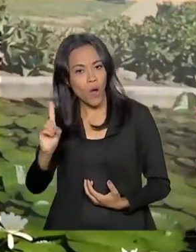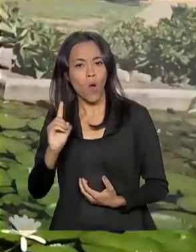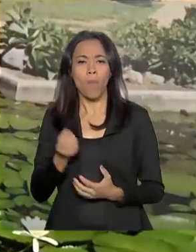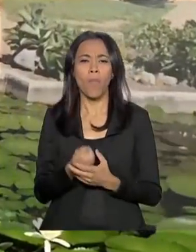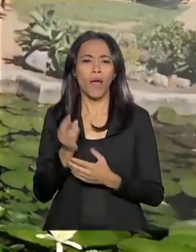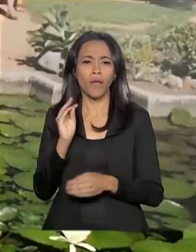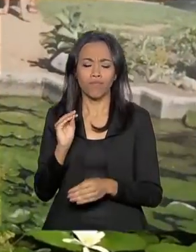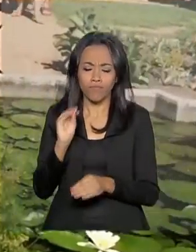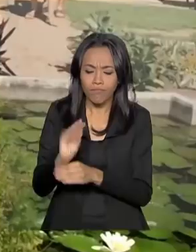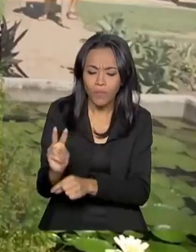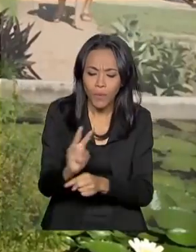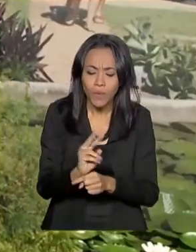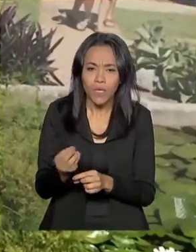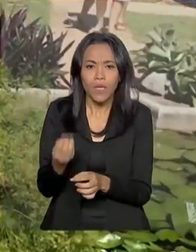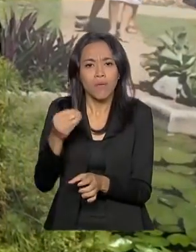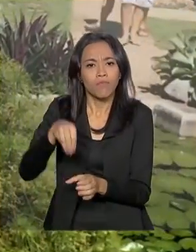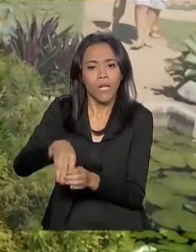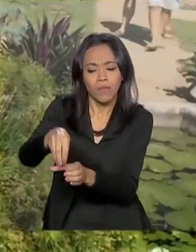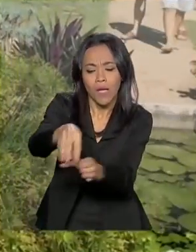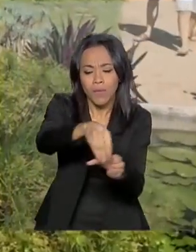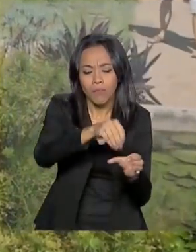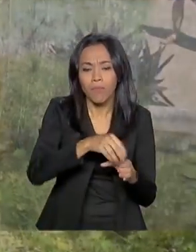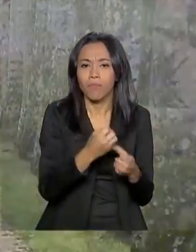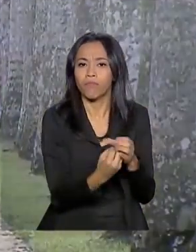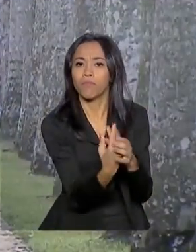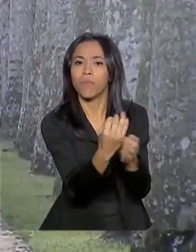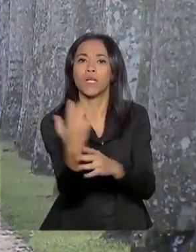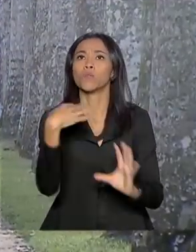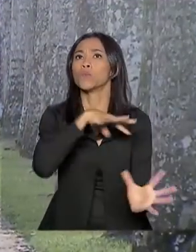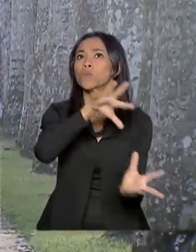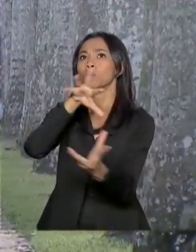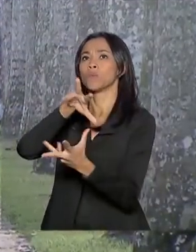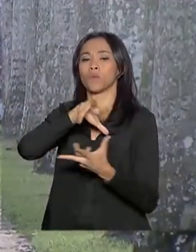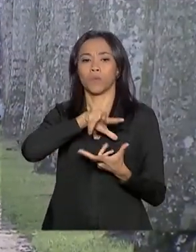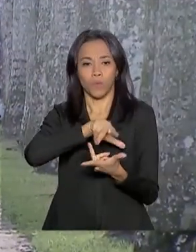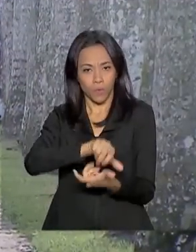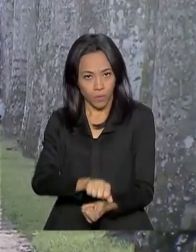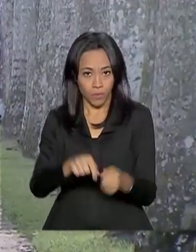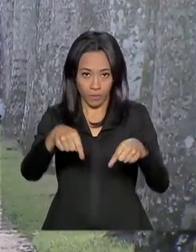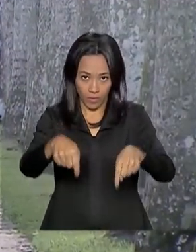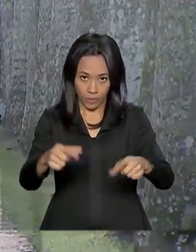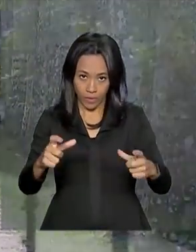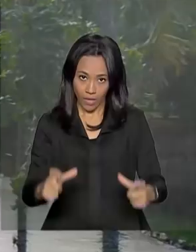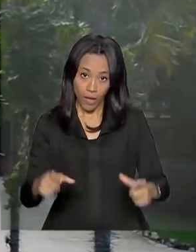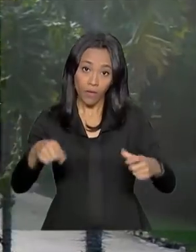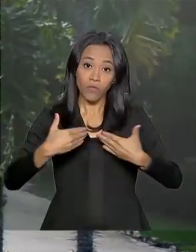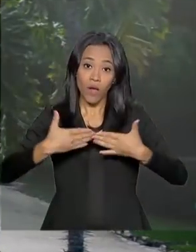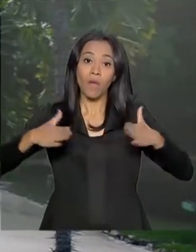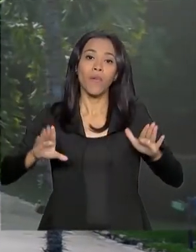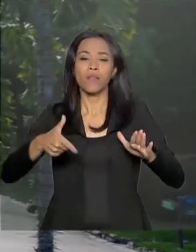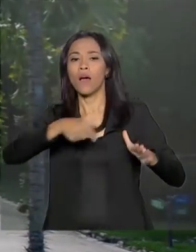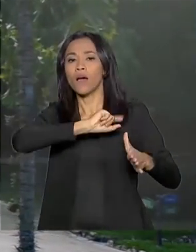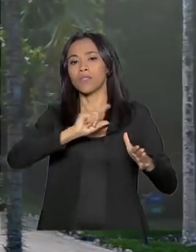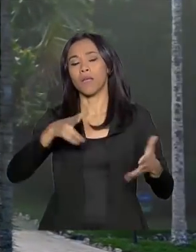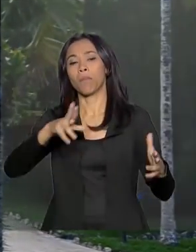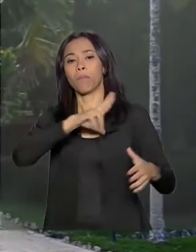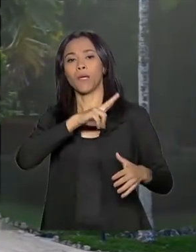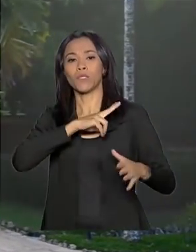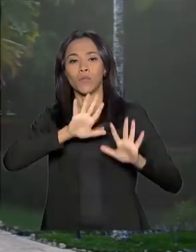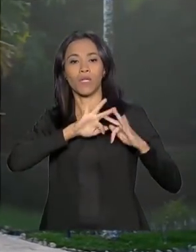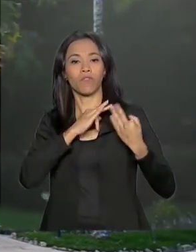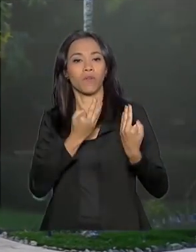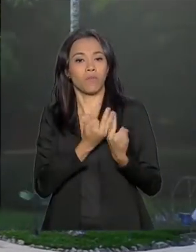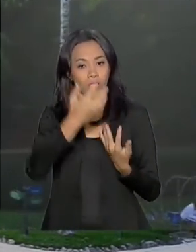vegetais originárias de outras partes do mundo. Até 1822, quando foi aberto ao público, era um local privativo da família real